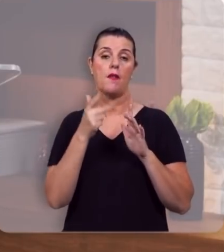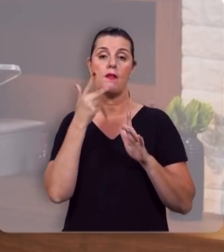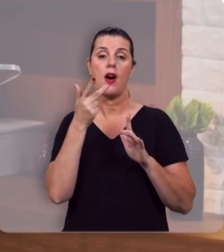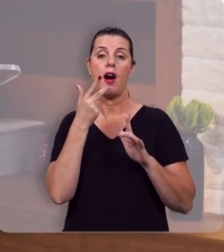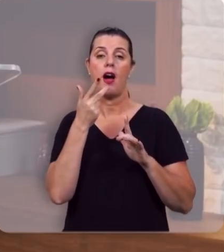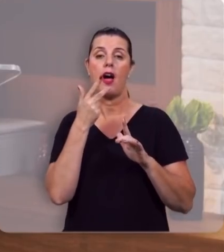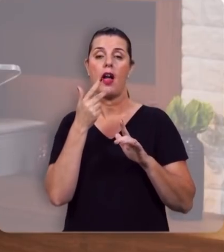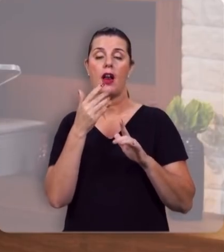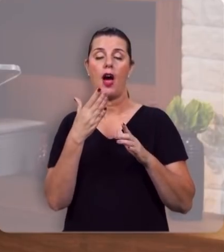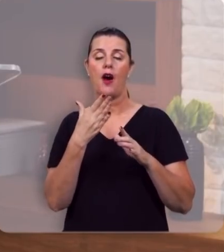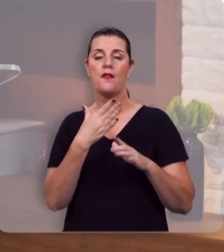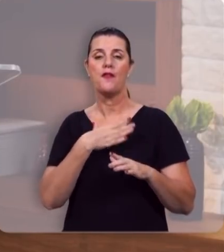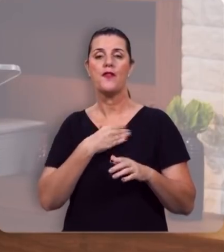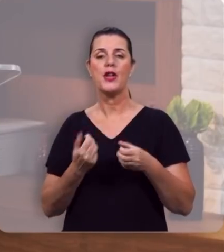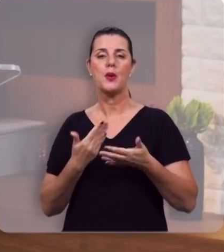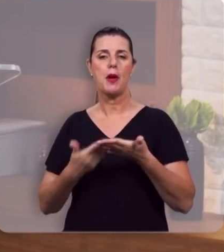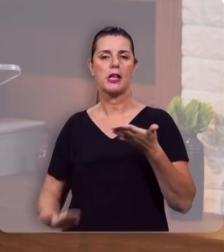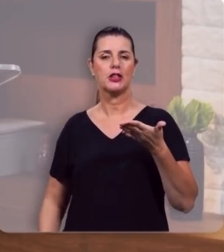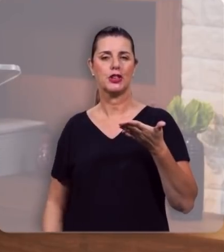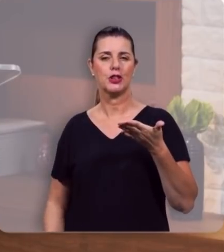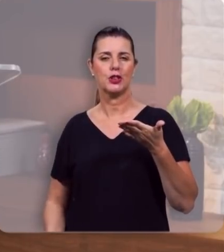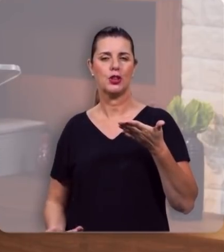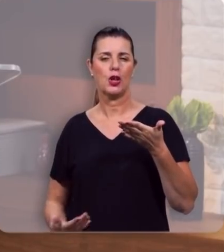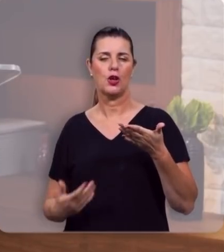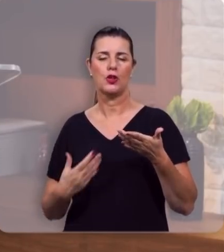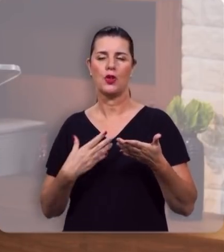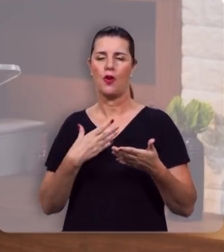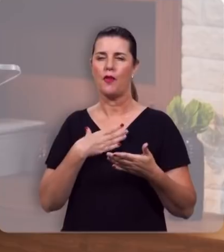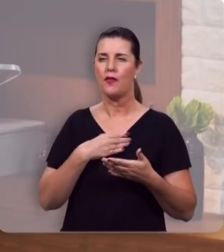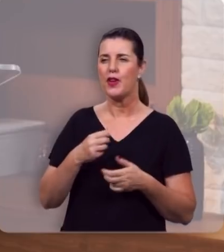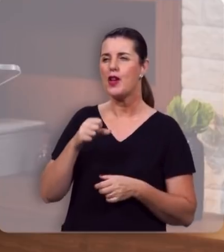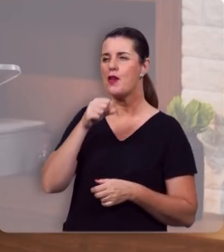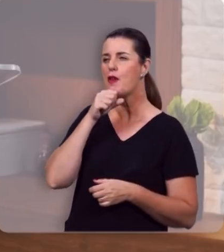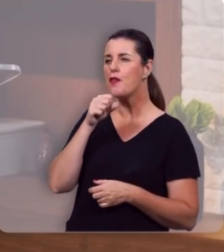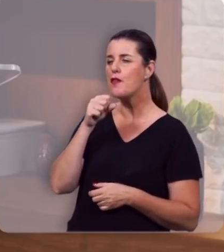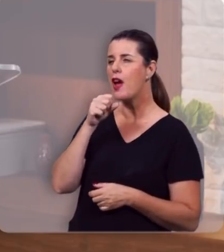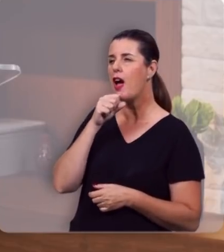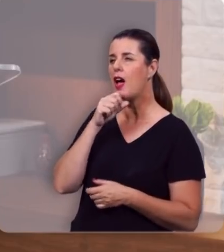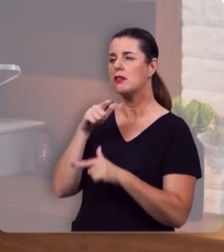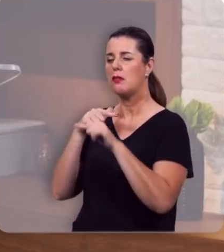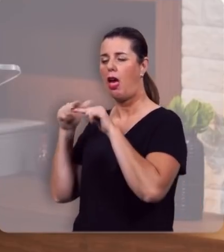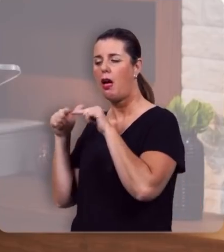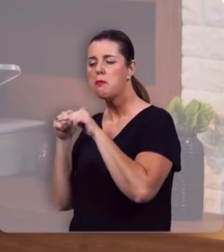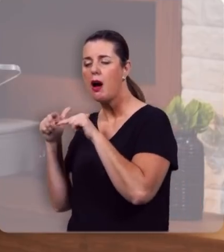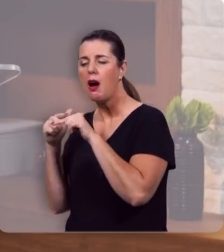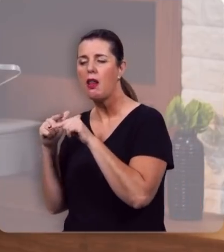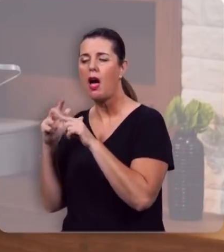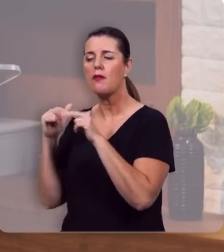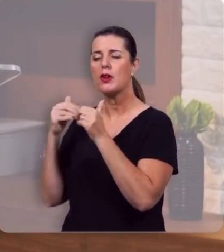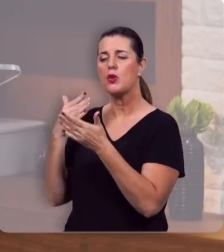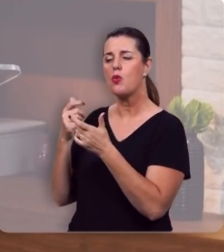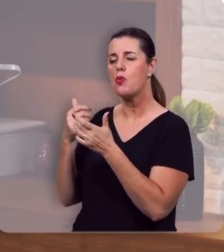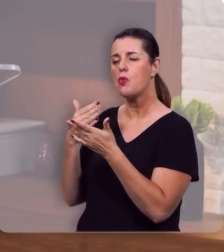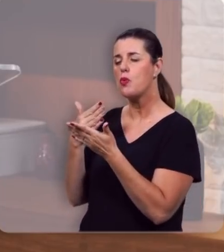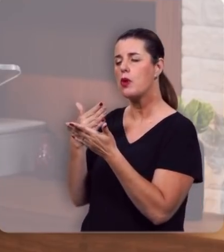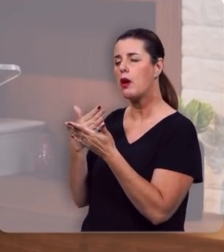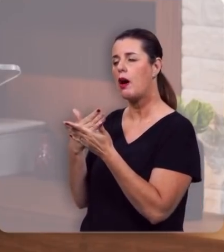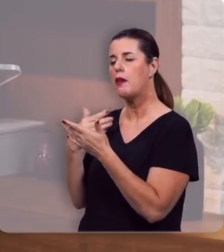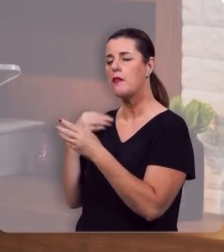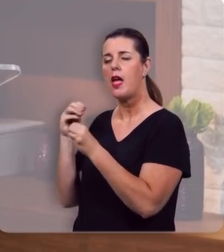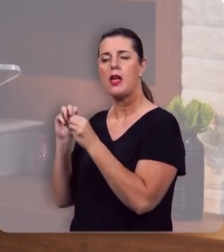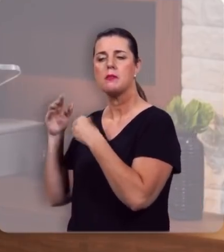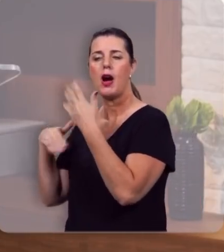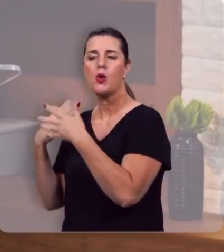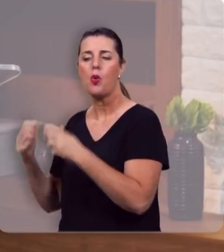pródigo, onde o filho mais velho trabalhava, nunca saiu de casa, nunca gastou dinheiro com vida